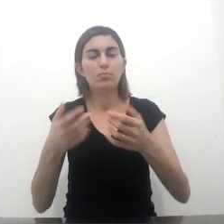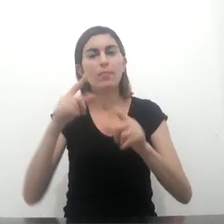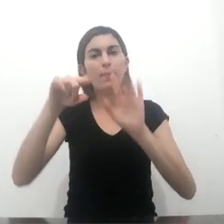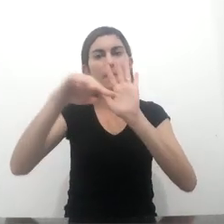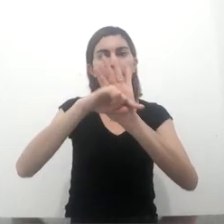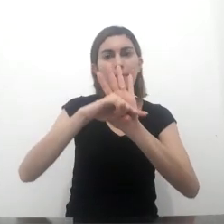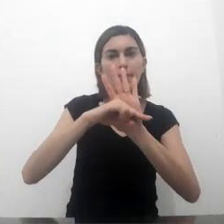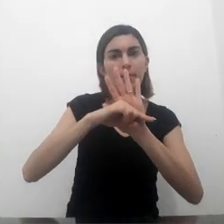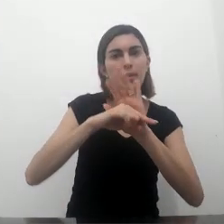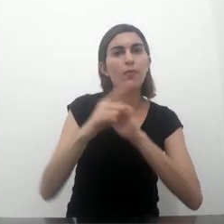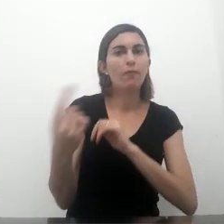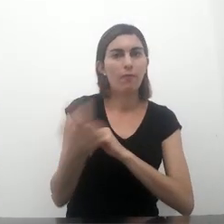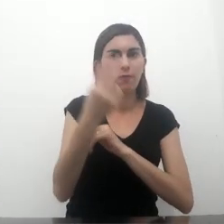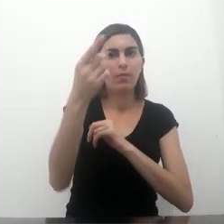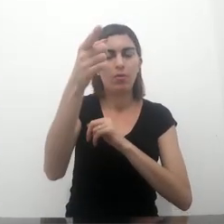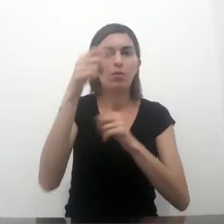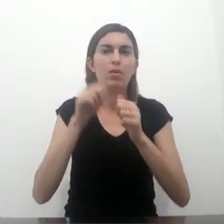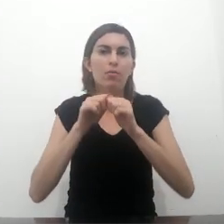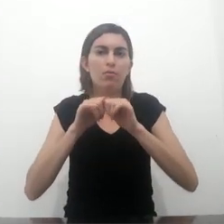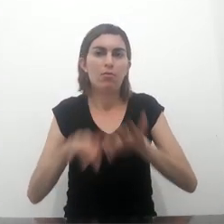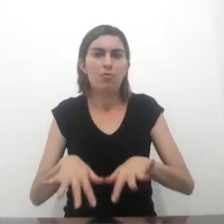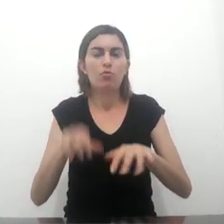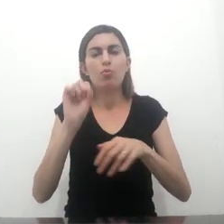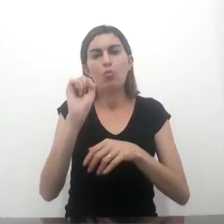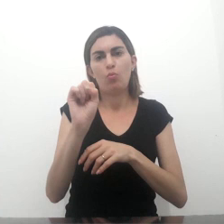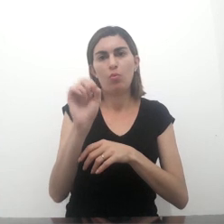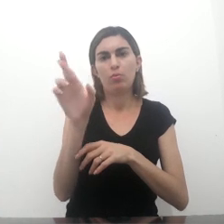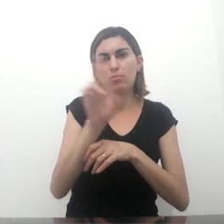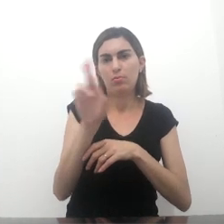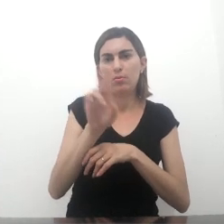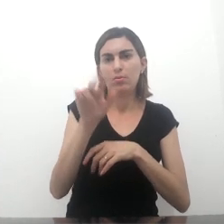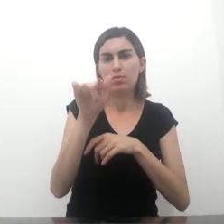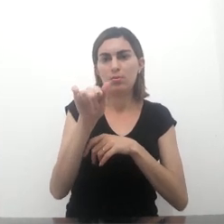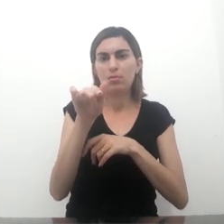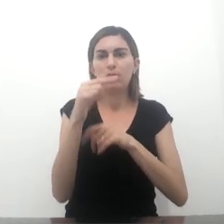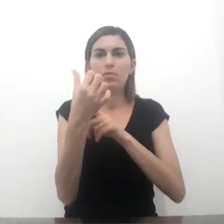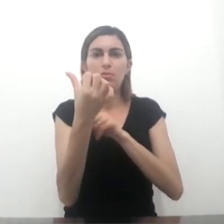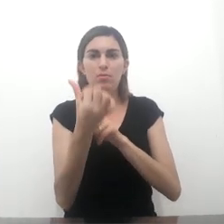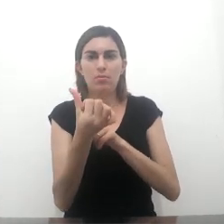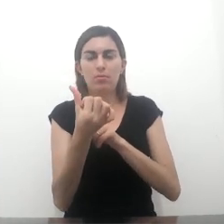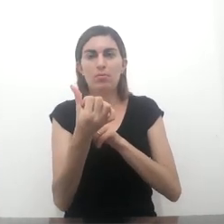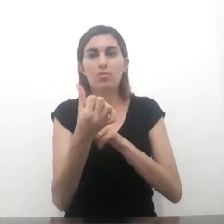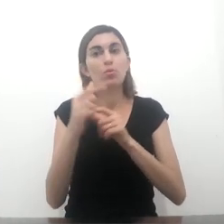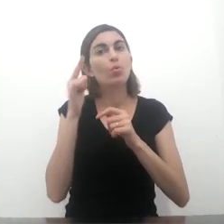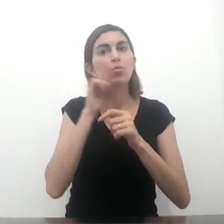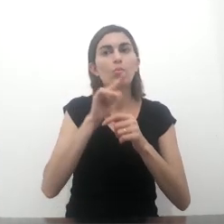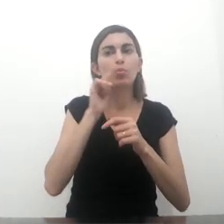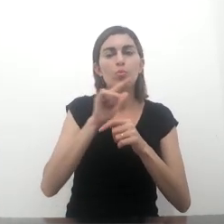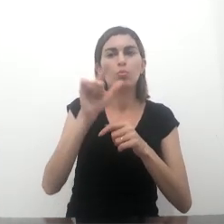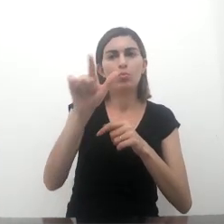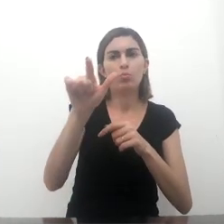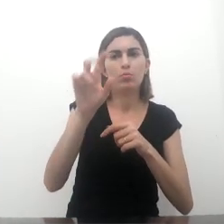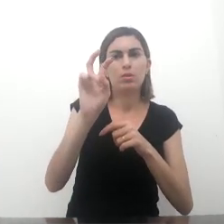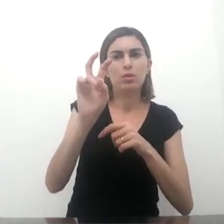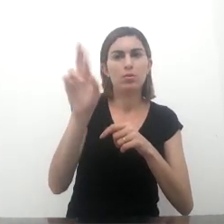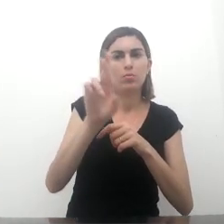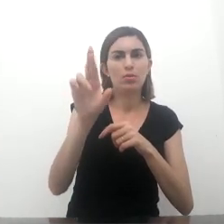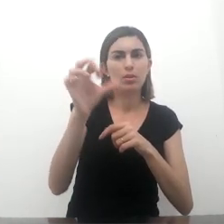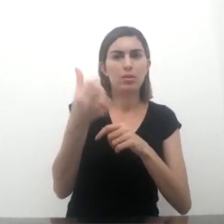R$14,40 menos o valor que ele gastou, que é R$8,76. Logo, o lucro é de